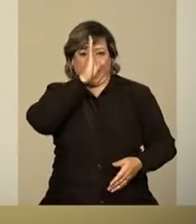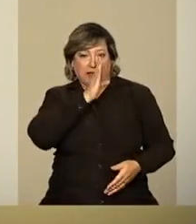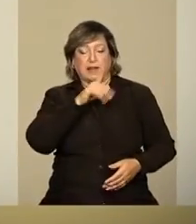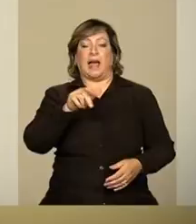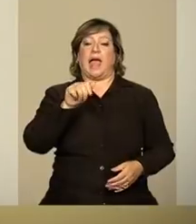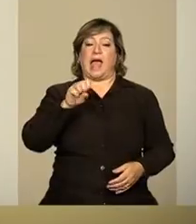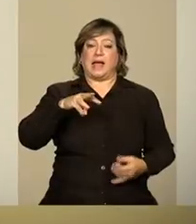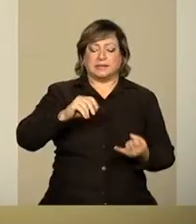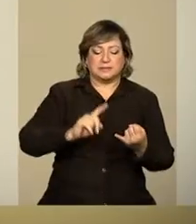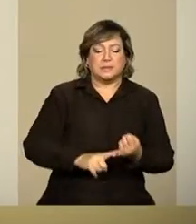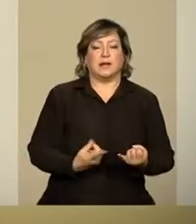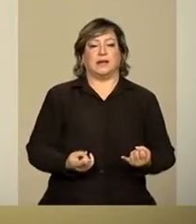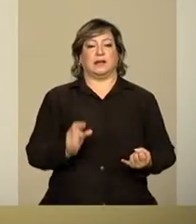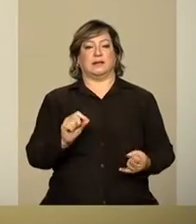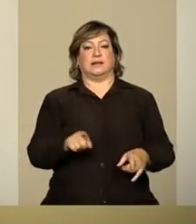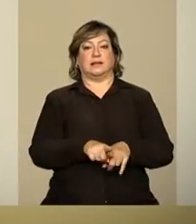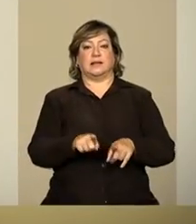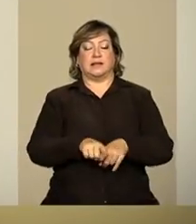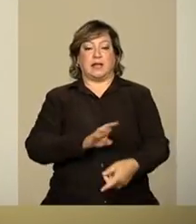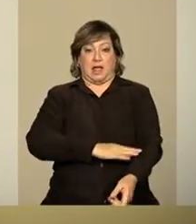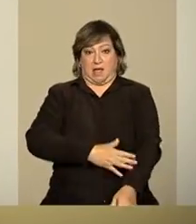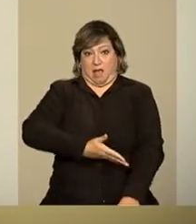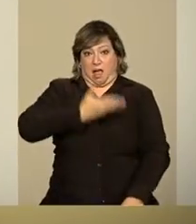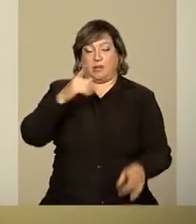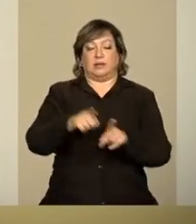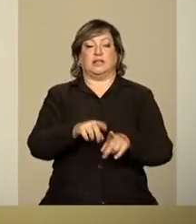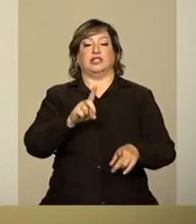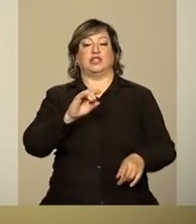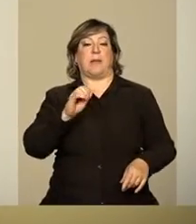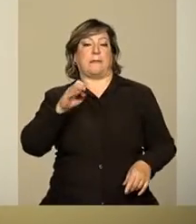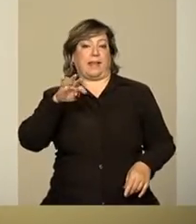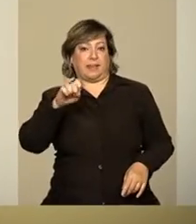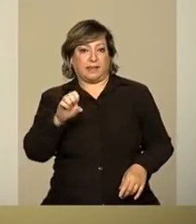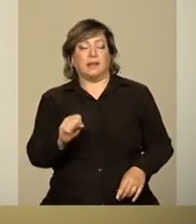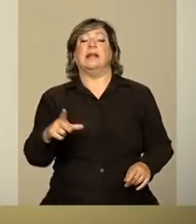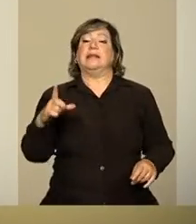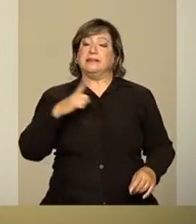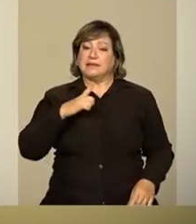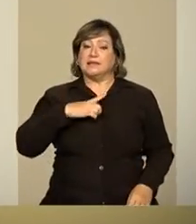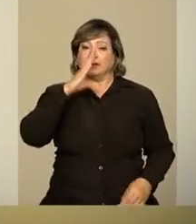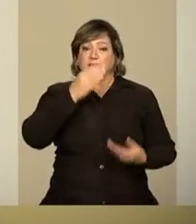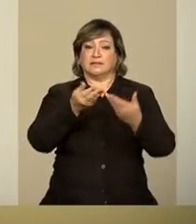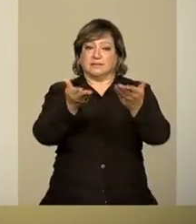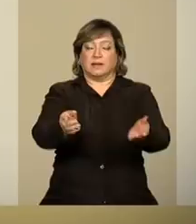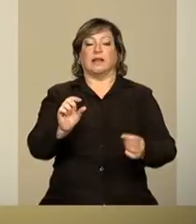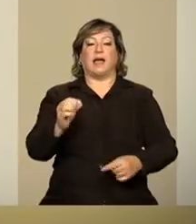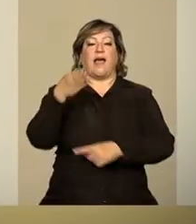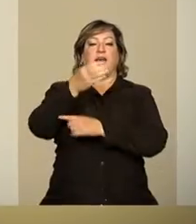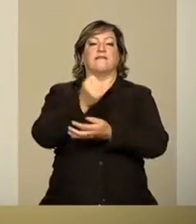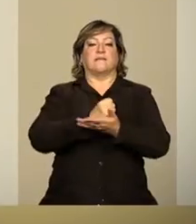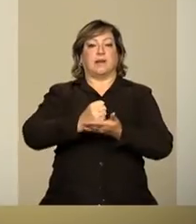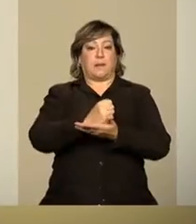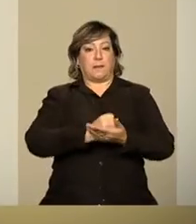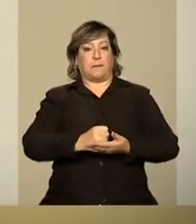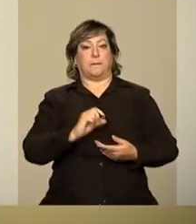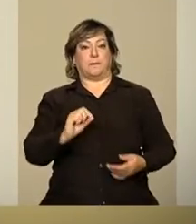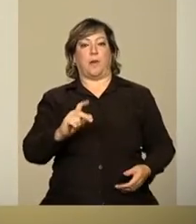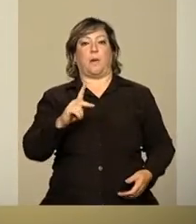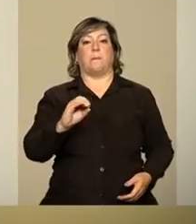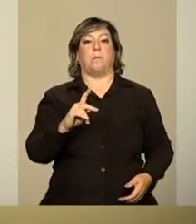aqueles para asma como aqueles para hipertensão e diabetes estão disponíveis nas farmácias da rede